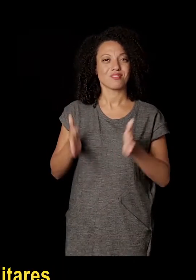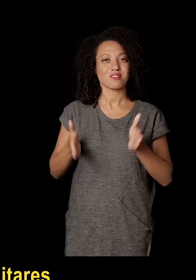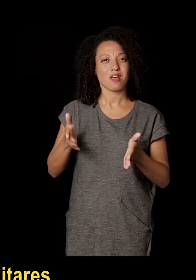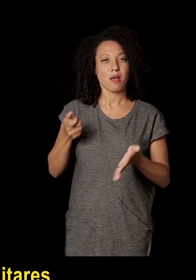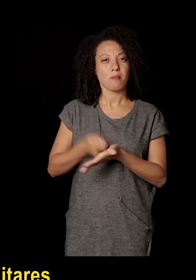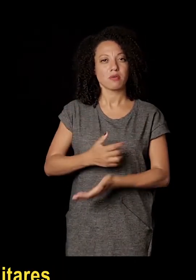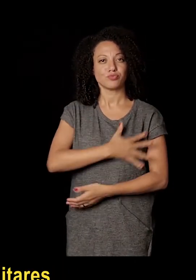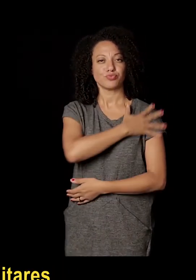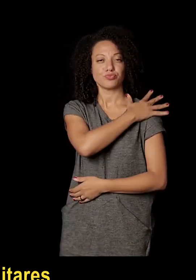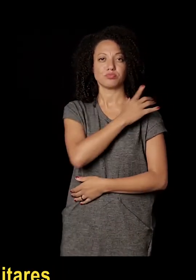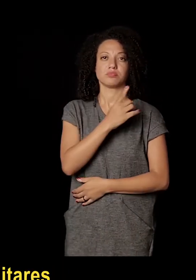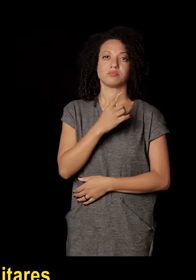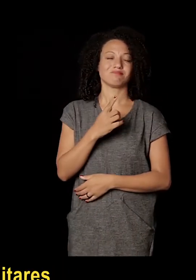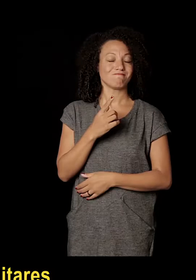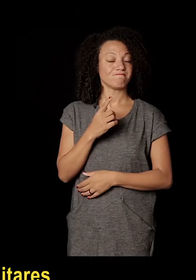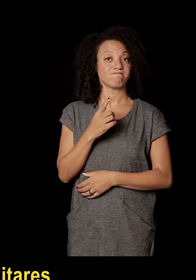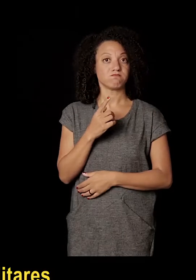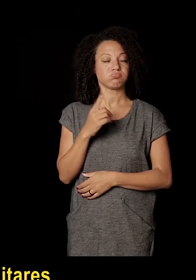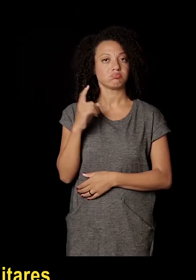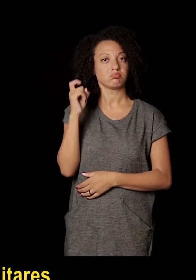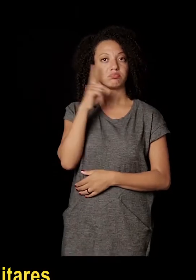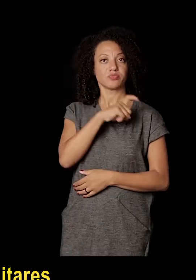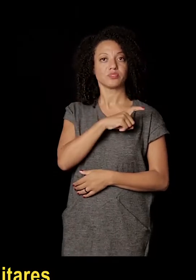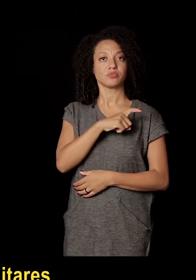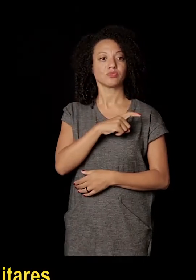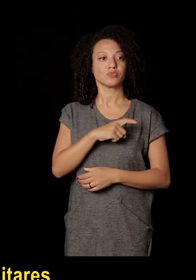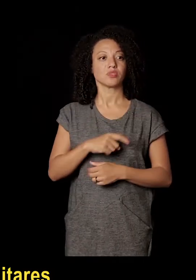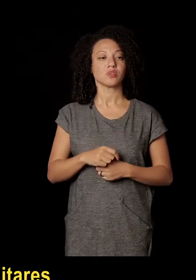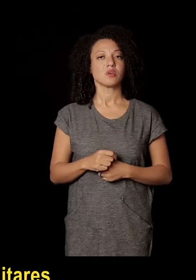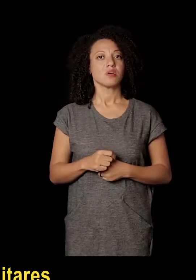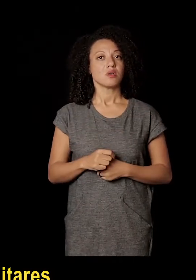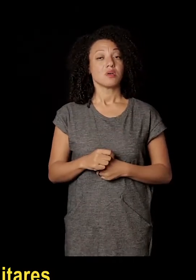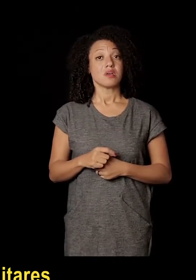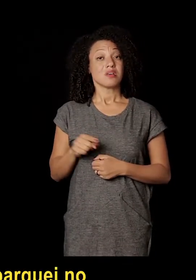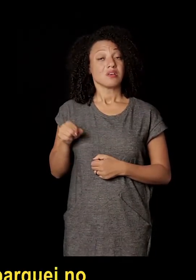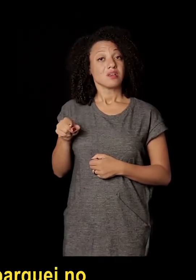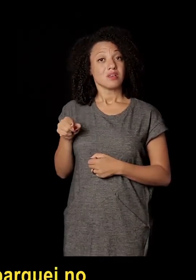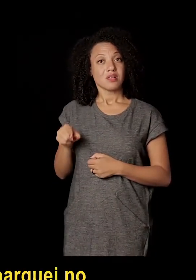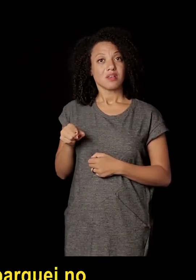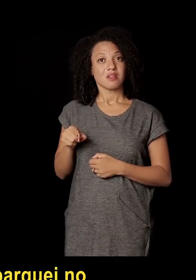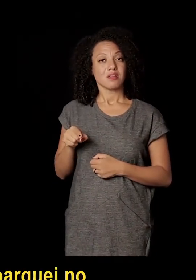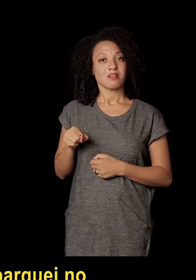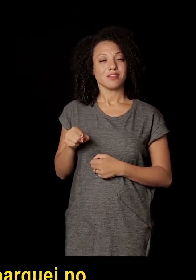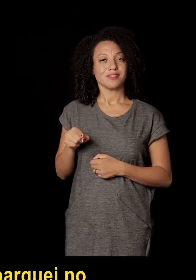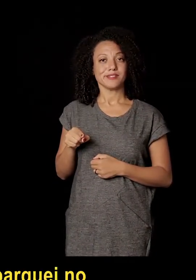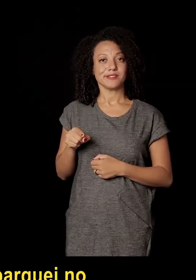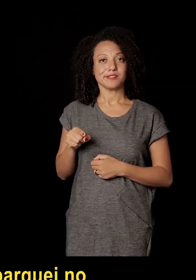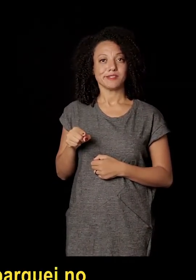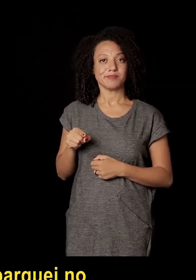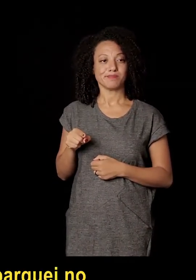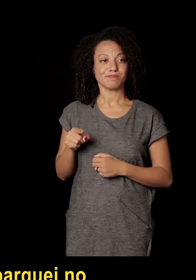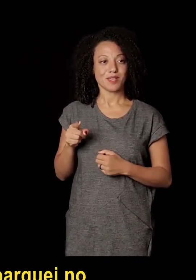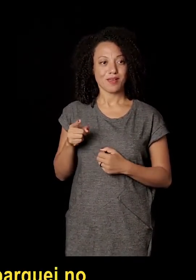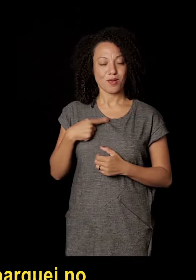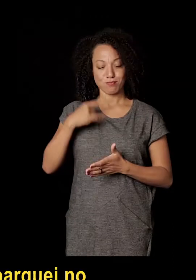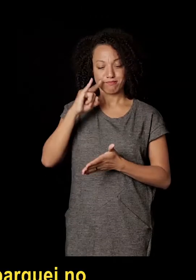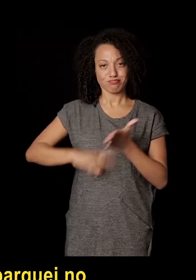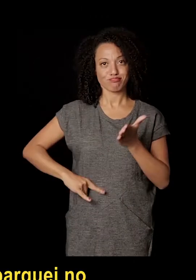perversos da gestão dos militares desse país nos anos de chumbo, ele me fichou e